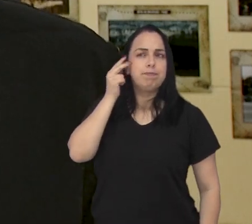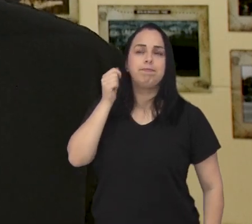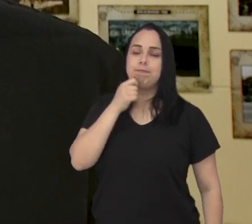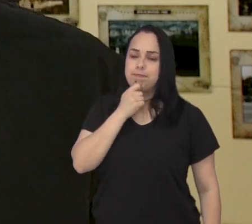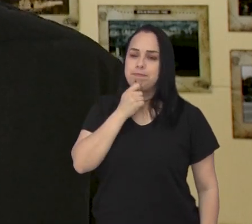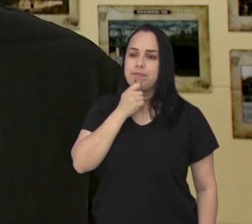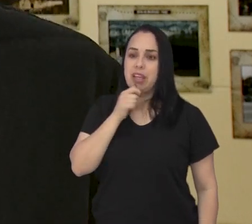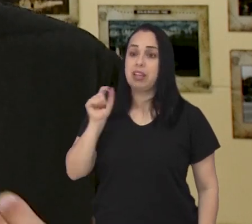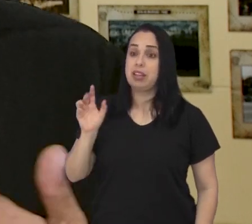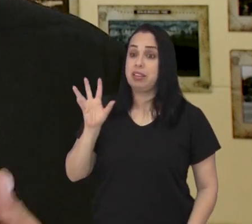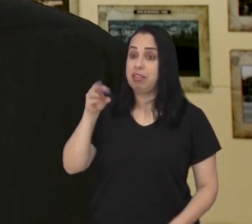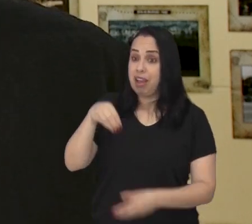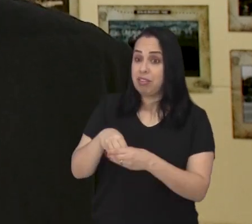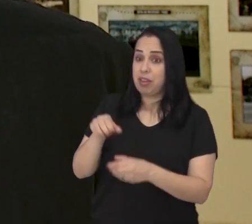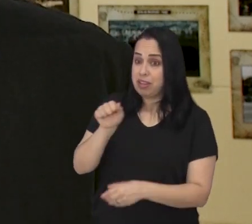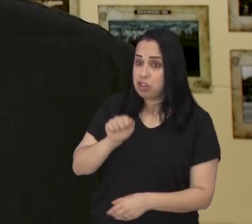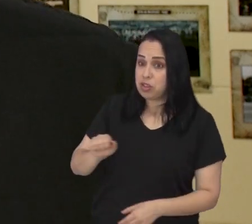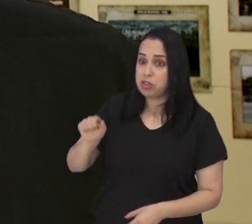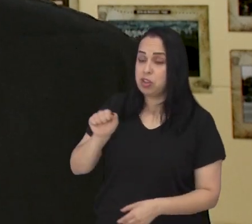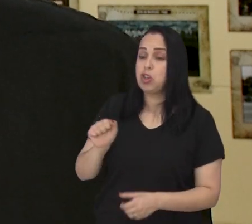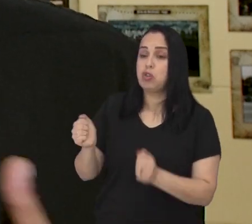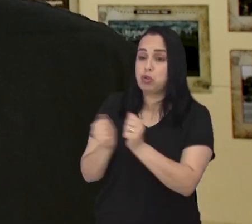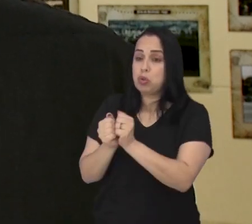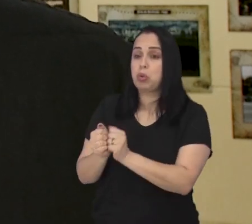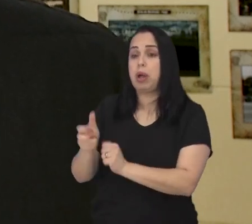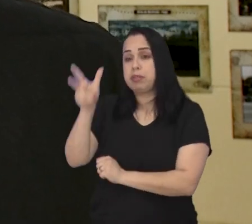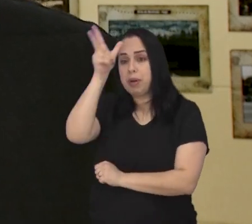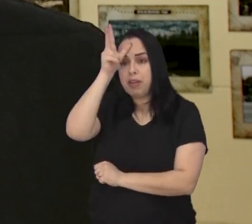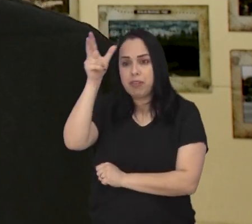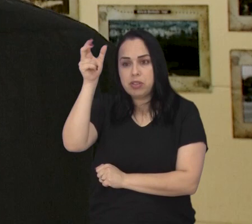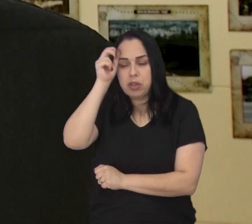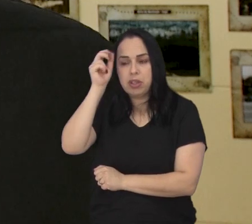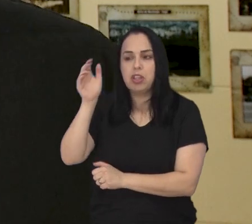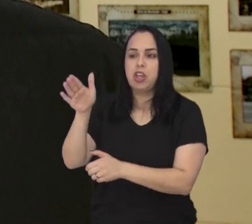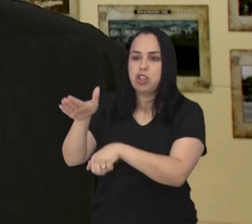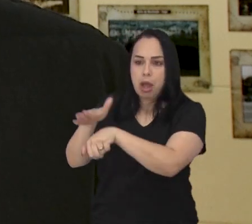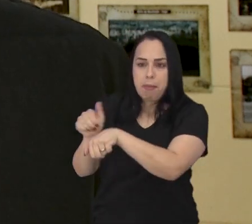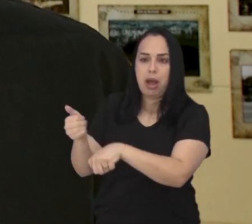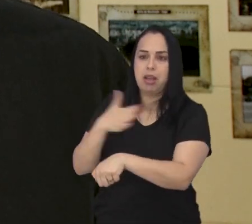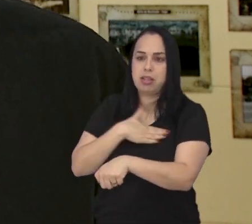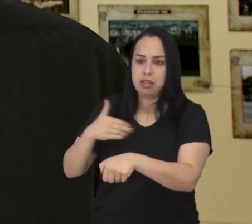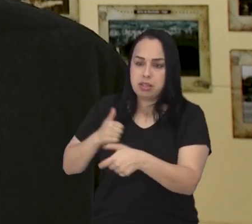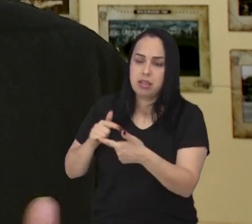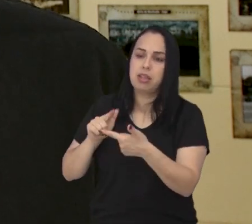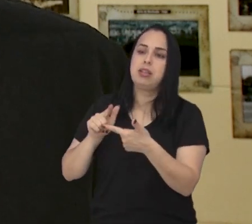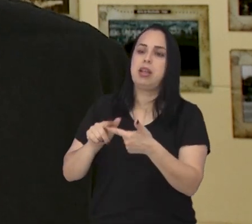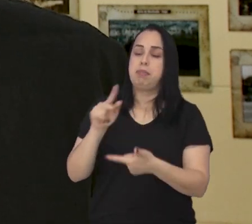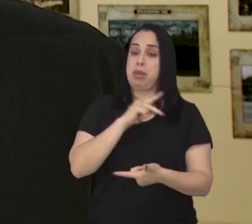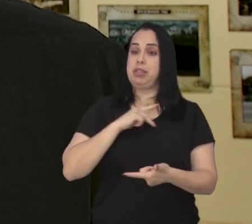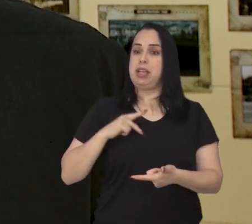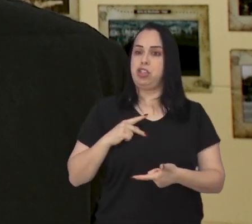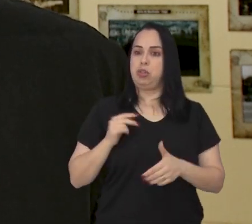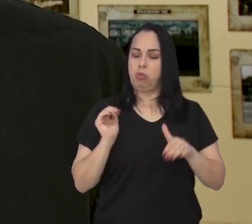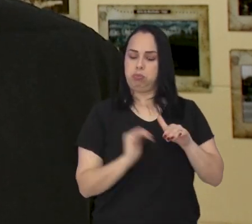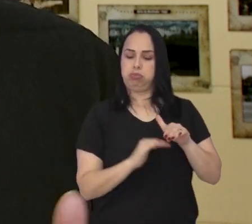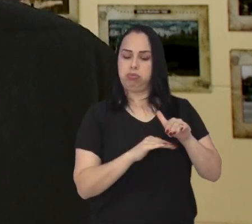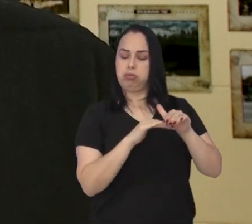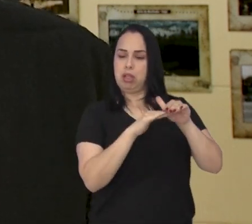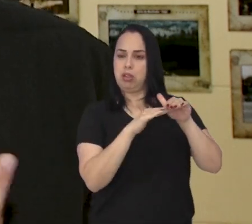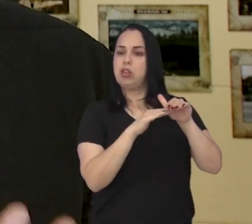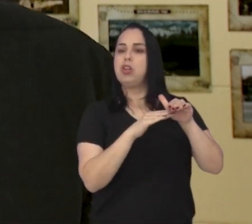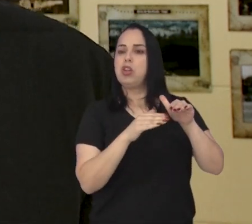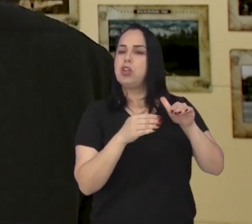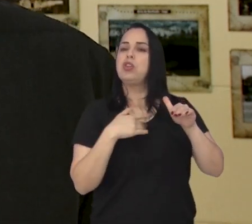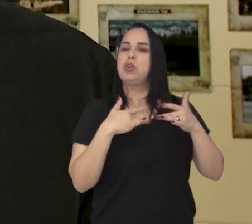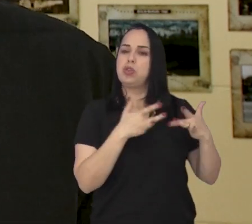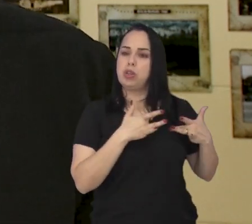pudéssemos trazer para dentro da anval juntamente com os respectivos prefeitos as primeiras damas as presidentas de fundo social para que aí a